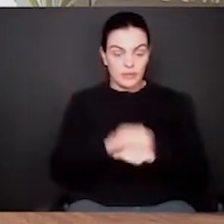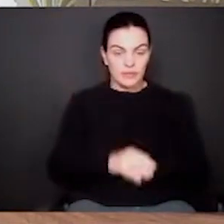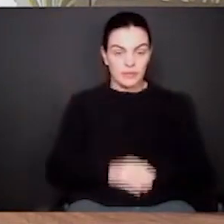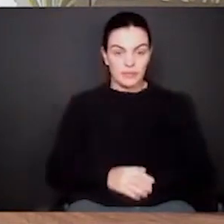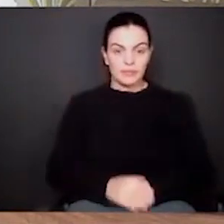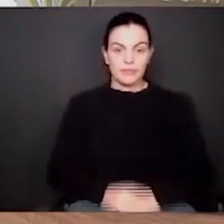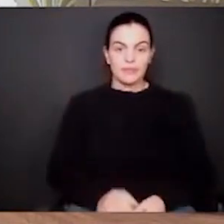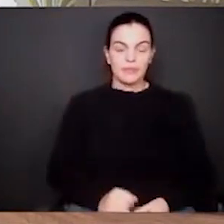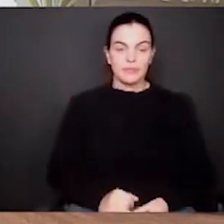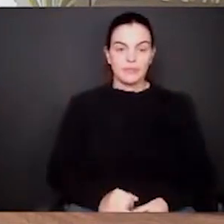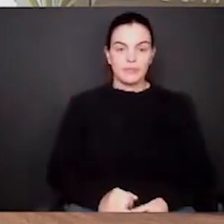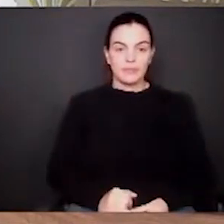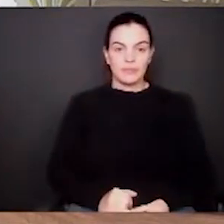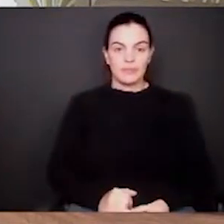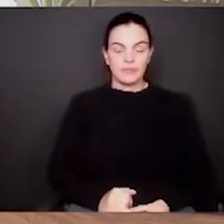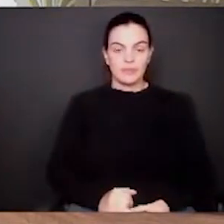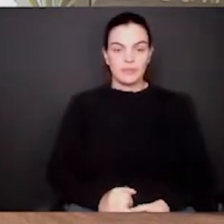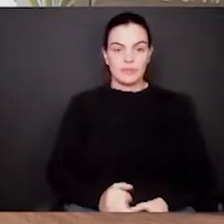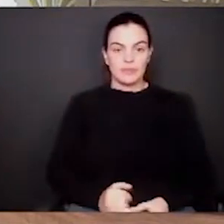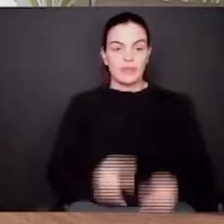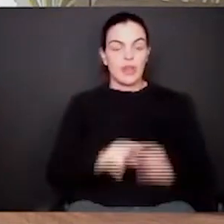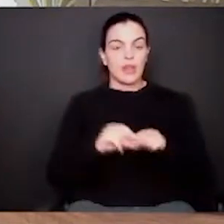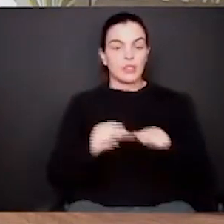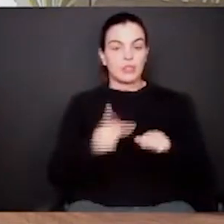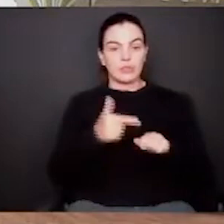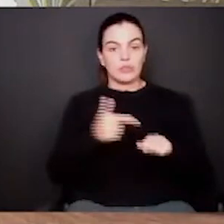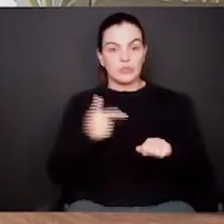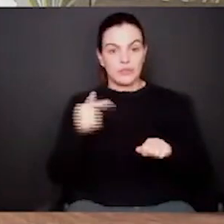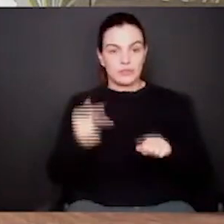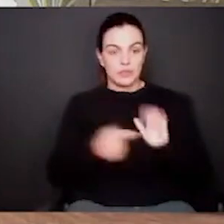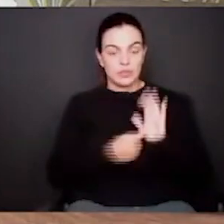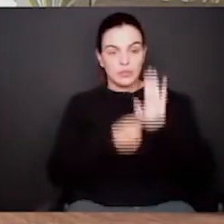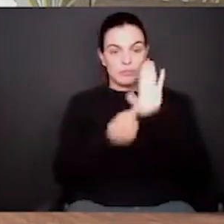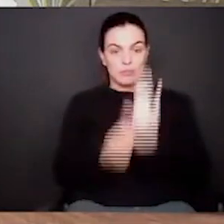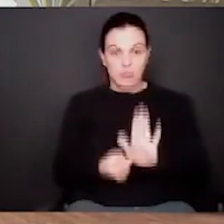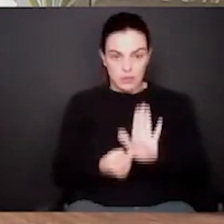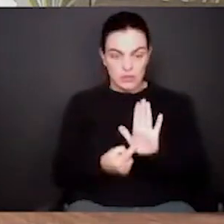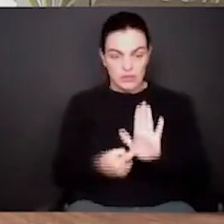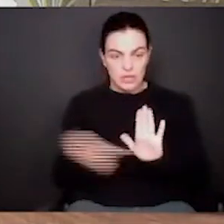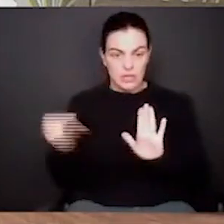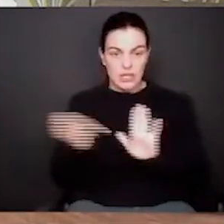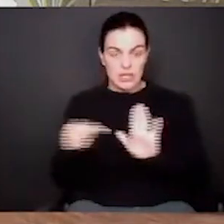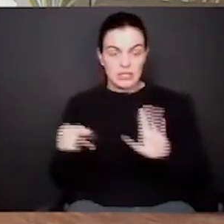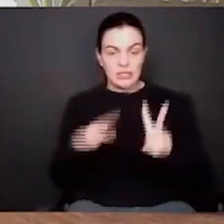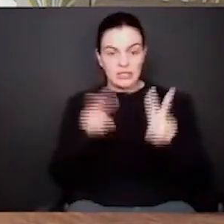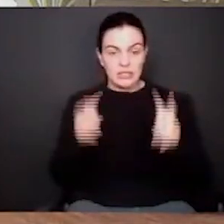O artigo 227, que vai tratar dessa matéria da seguinte forma.